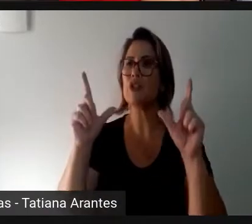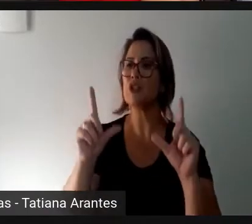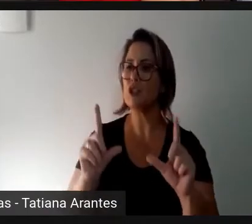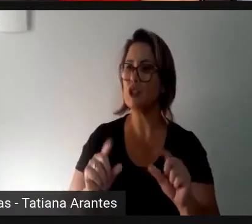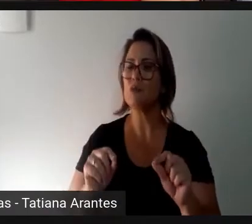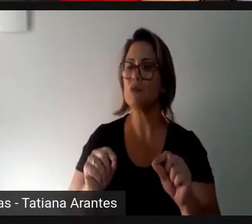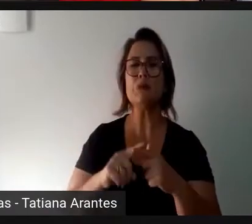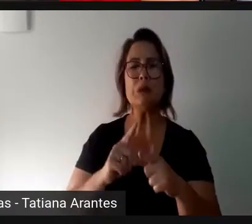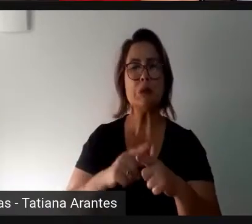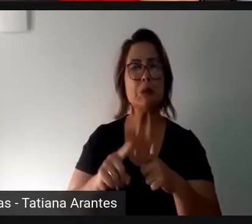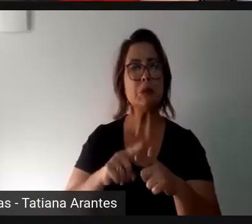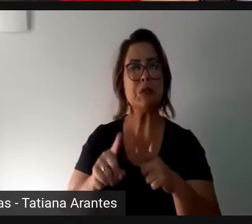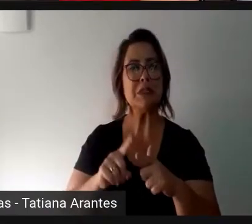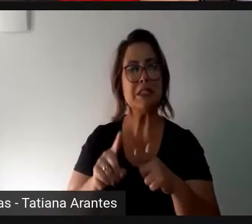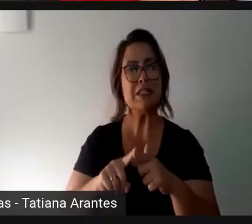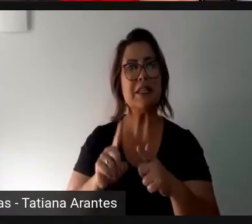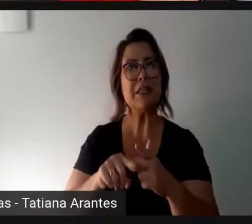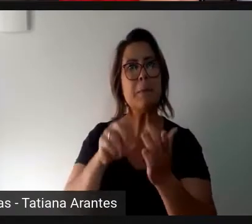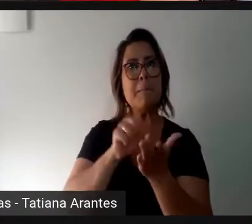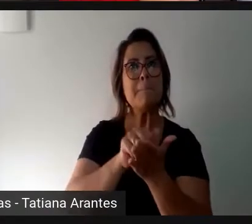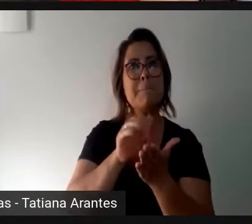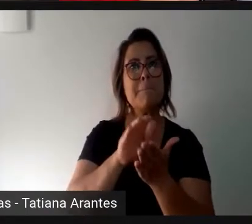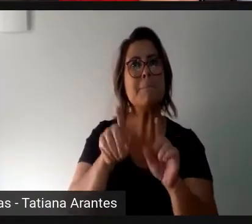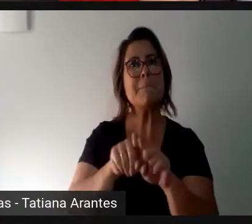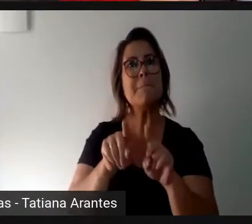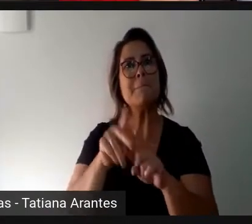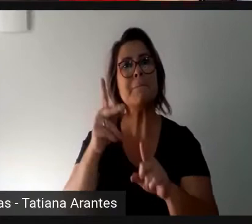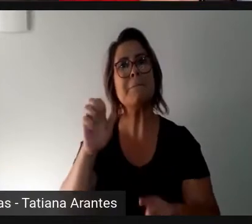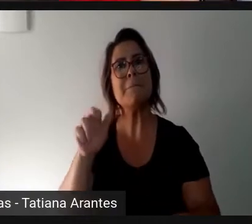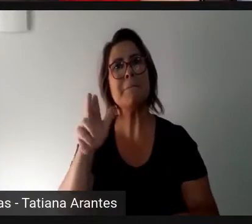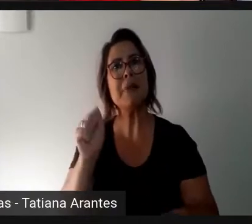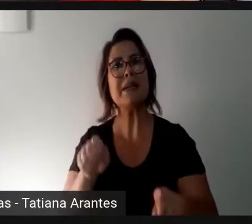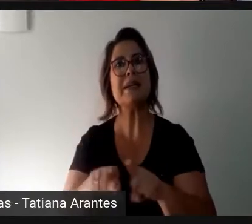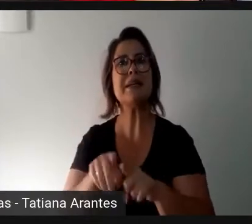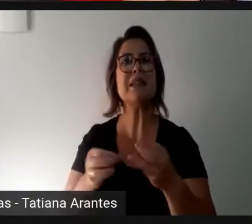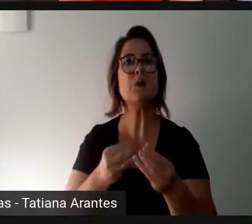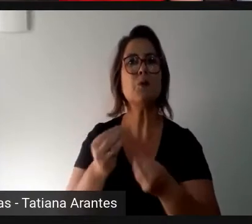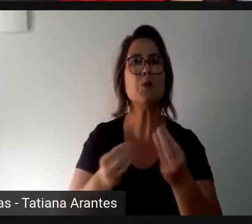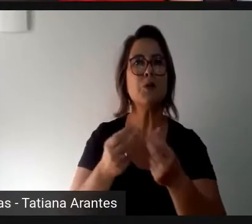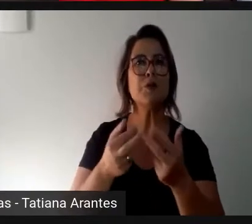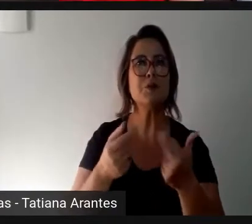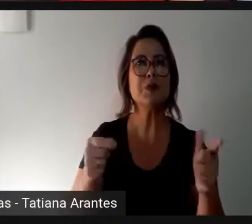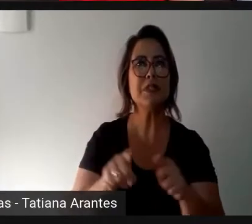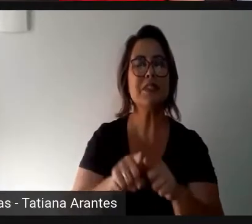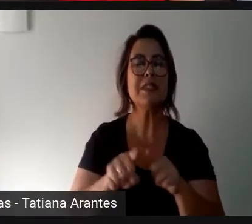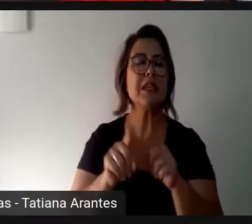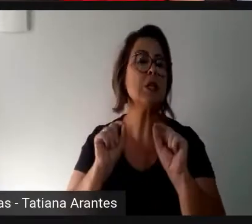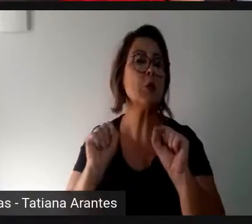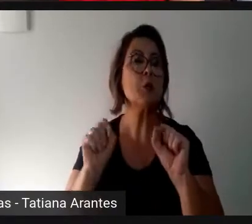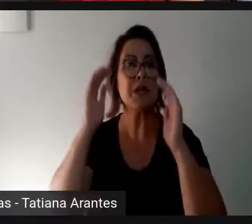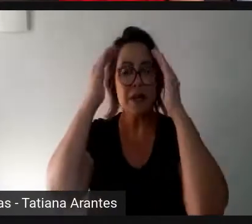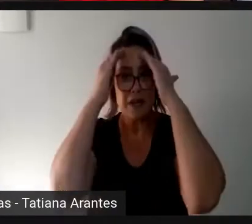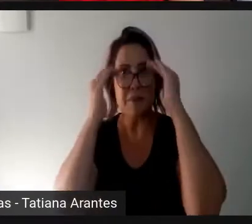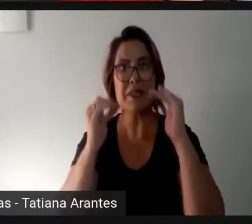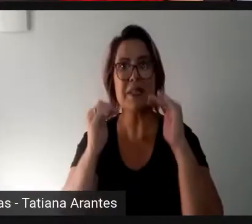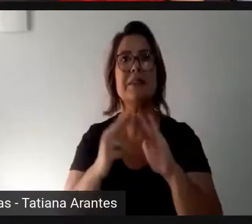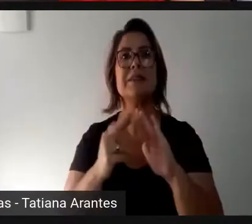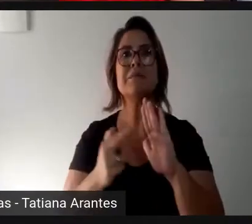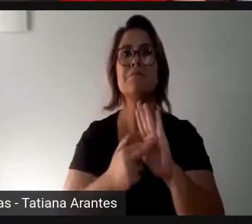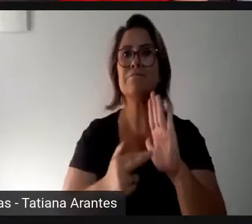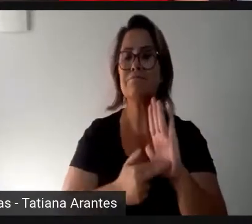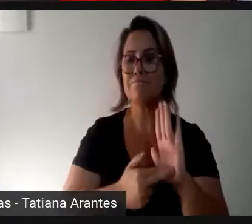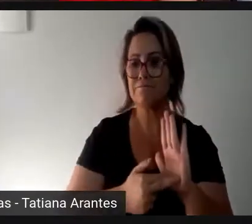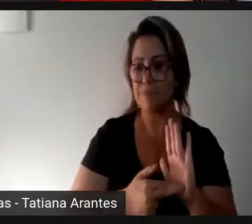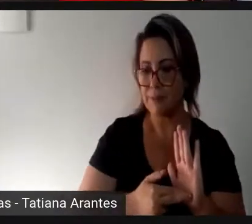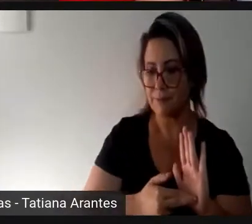caso ela deseje fazer um acordo de leniência, eu vou colocar como obrigação dela a implementação desse acordo. Então, em nível regulamentar,